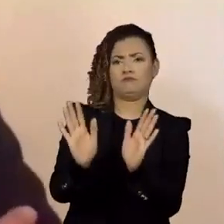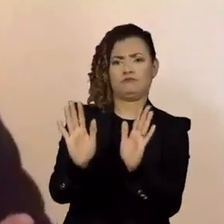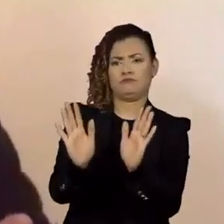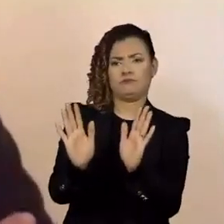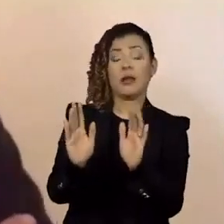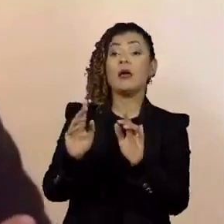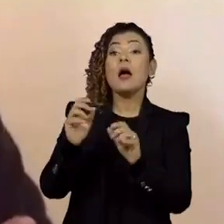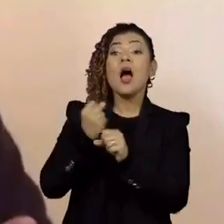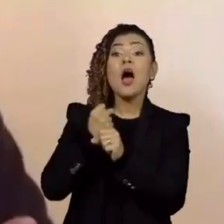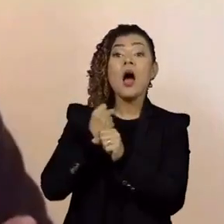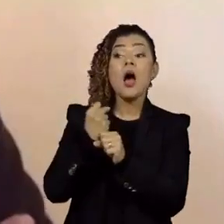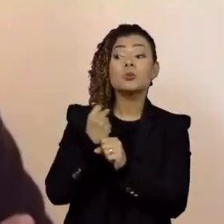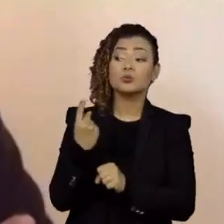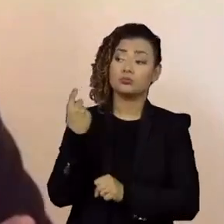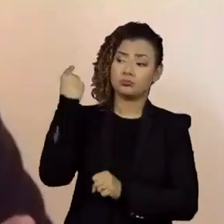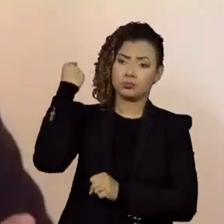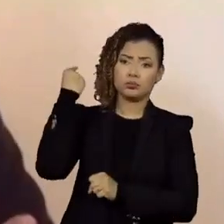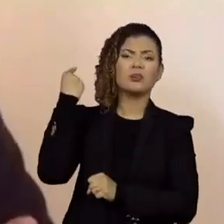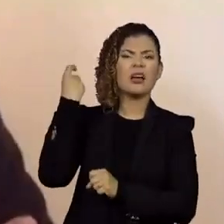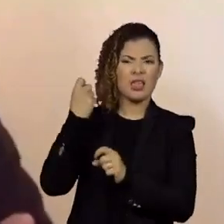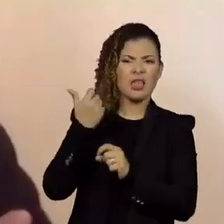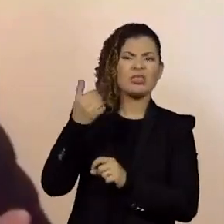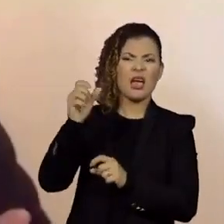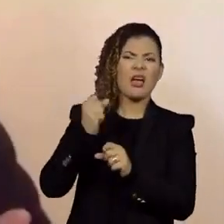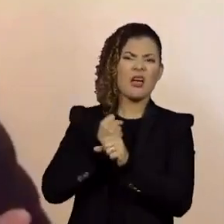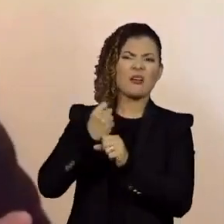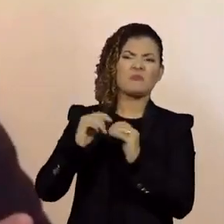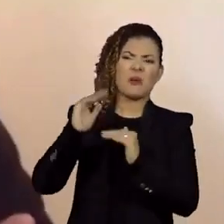Há muitos anos, já algumas décadas,